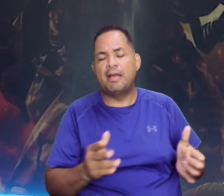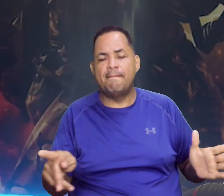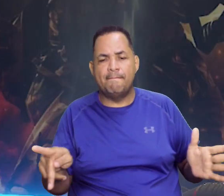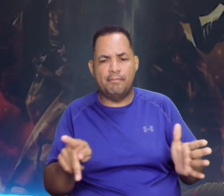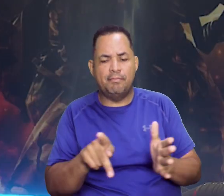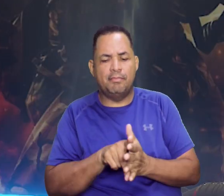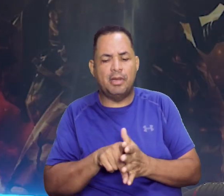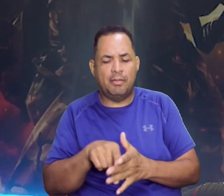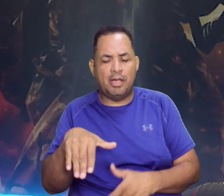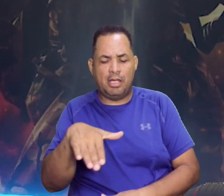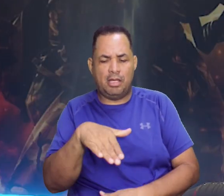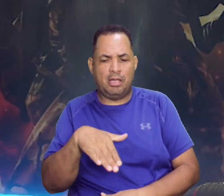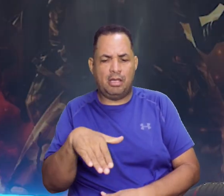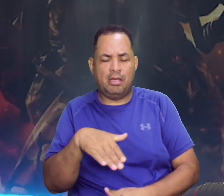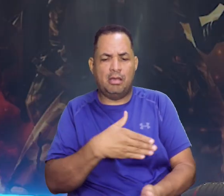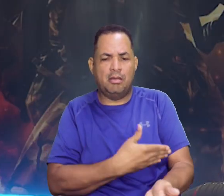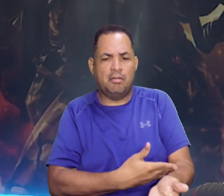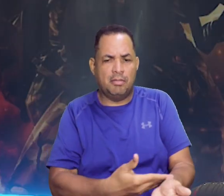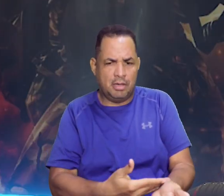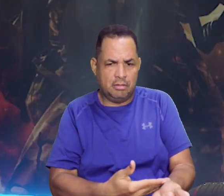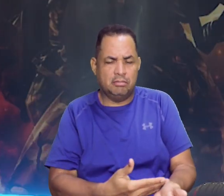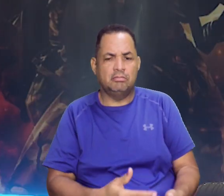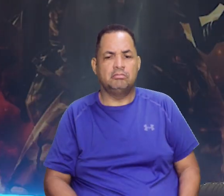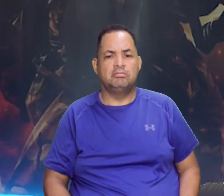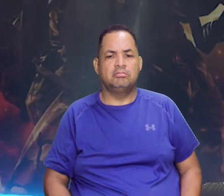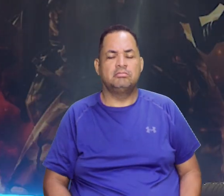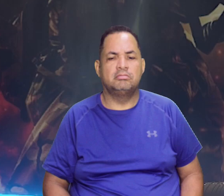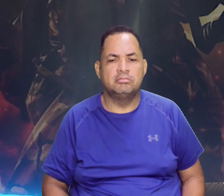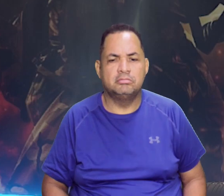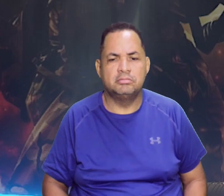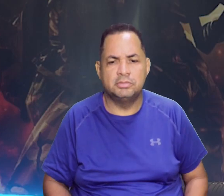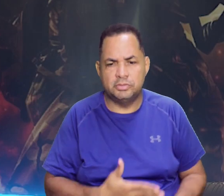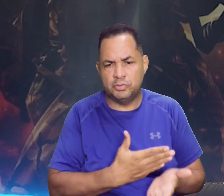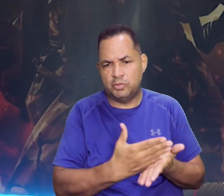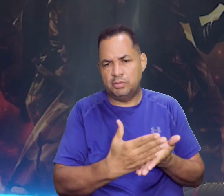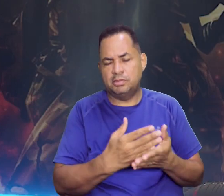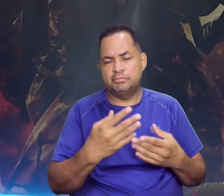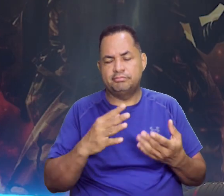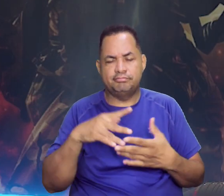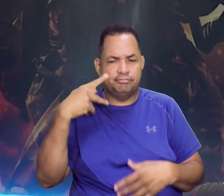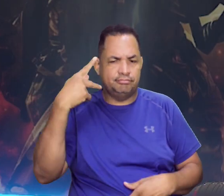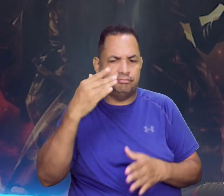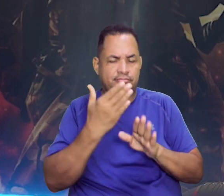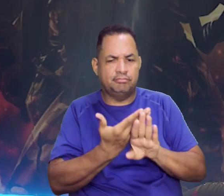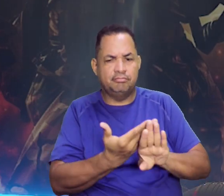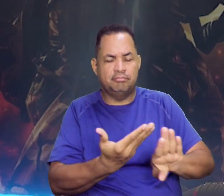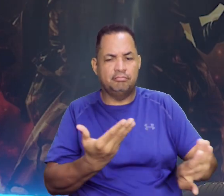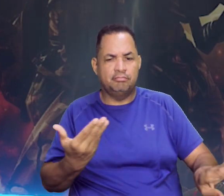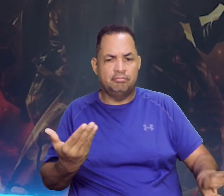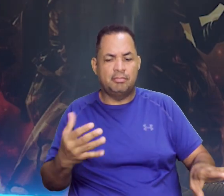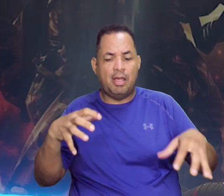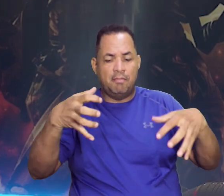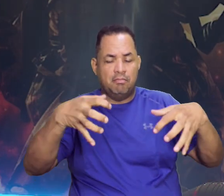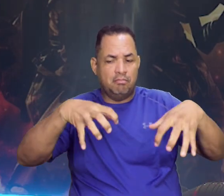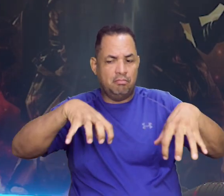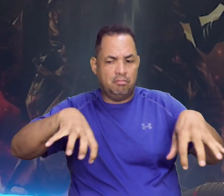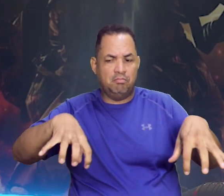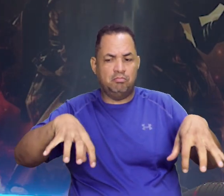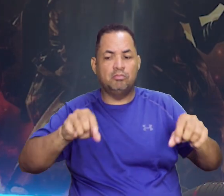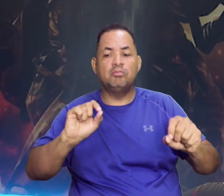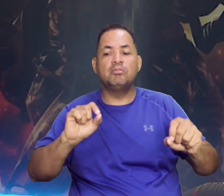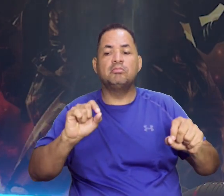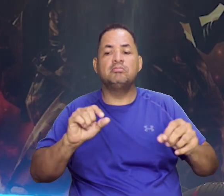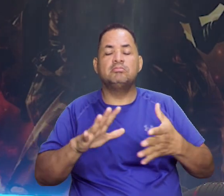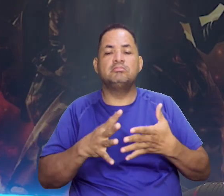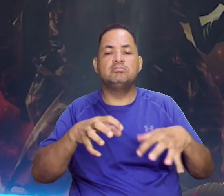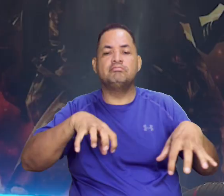brancos reinarem. Então, é a partir do apartheid que começa essa política aí de separação. Então, assim, professora, que